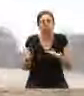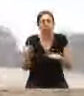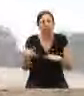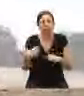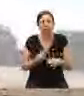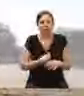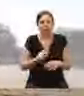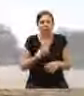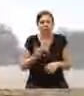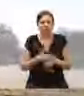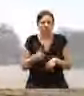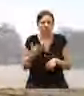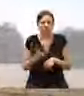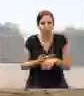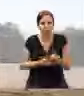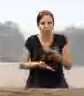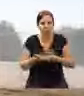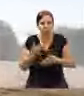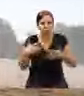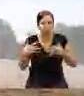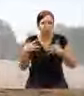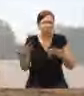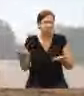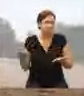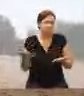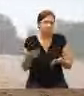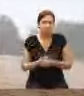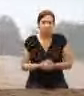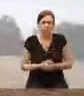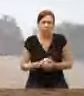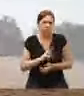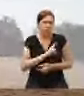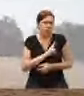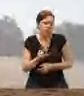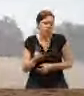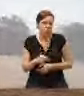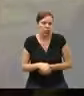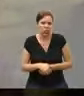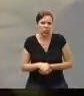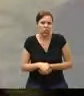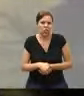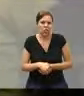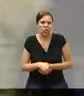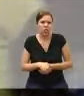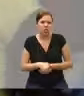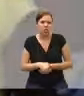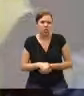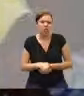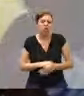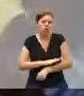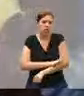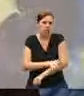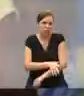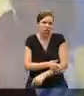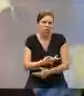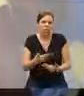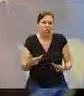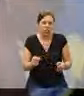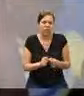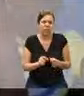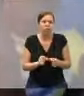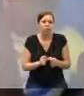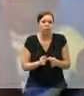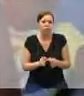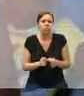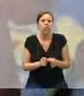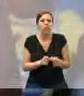de fraternidade, independente de religião, de raça ou de fronteiras terrestres, né?